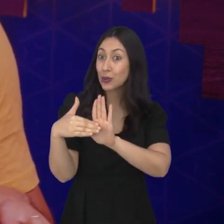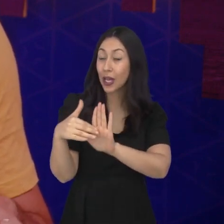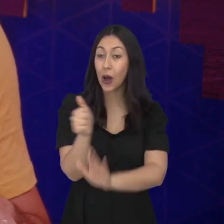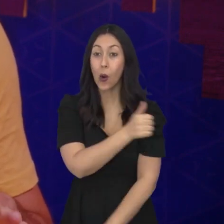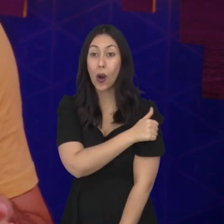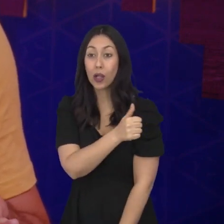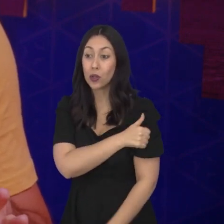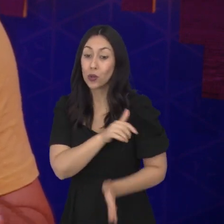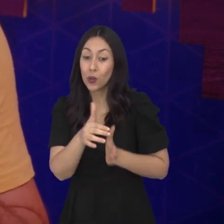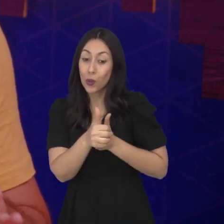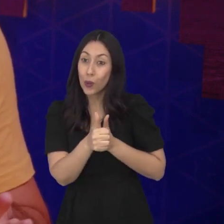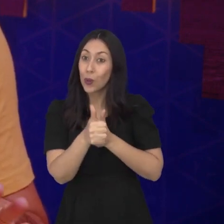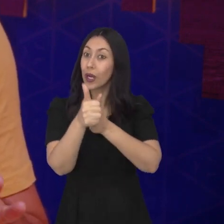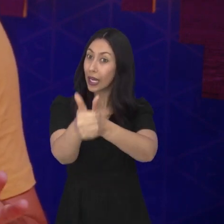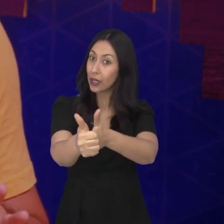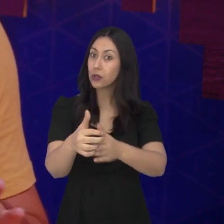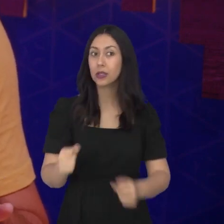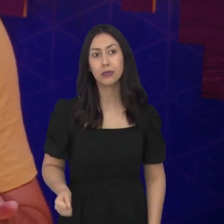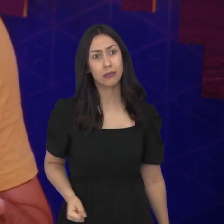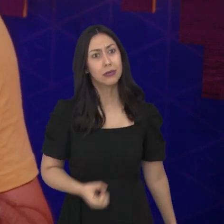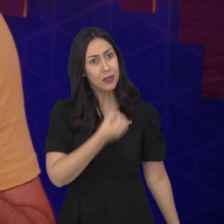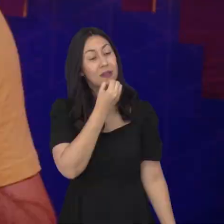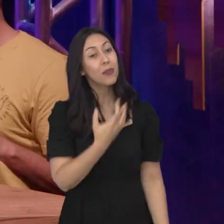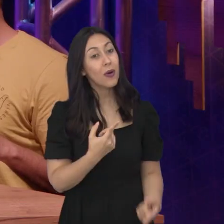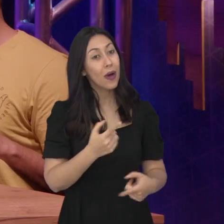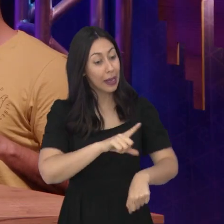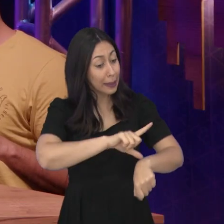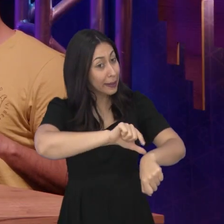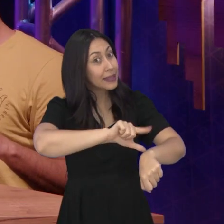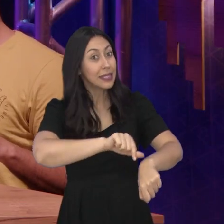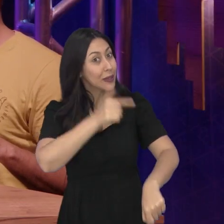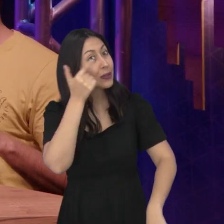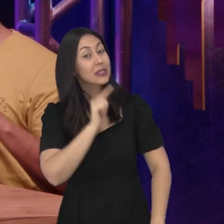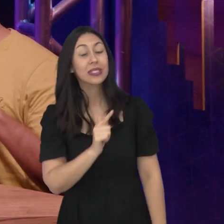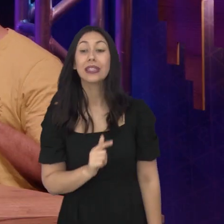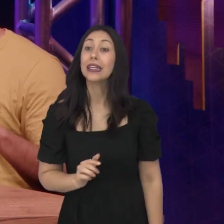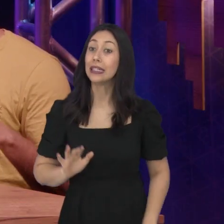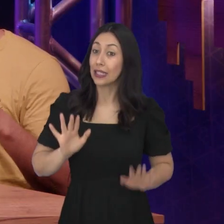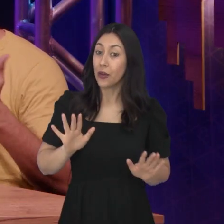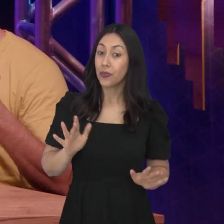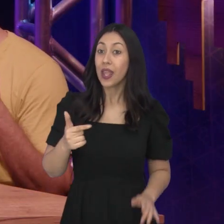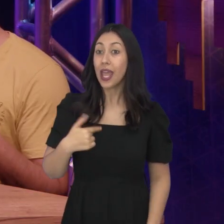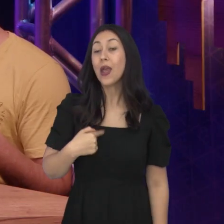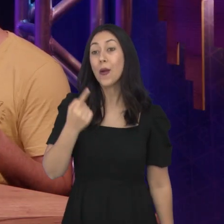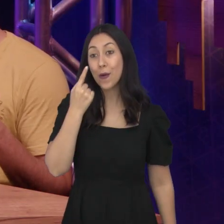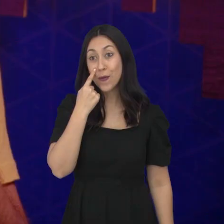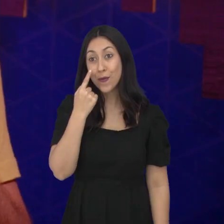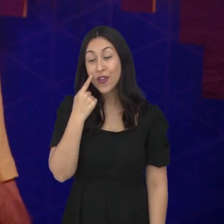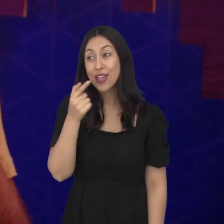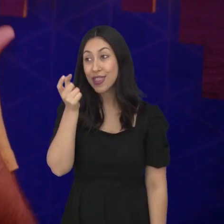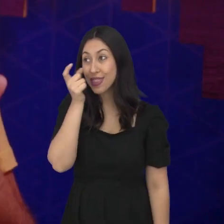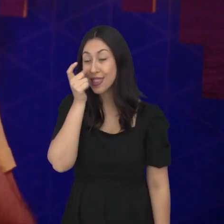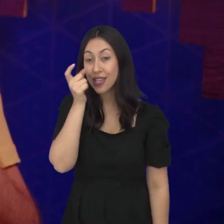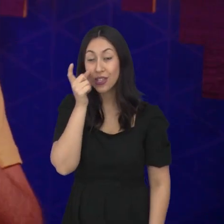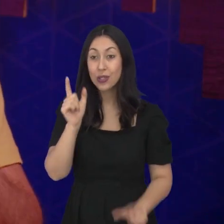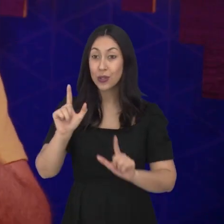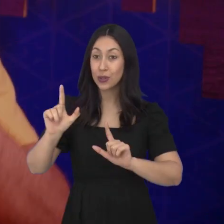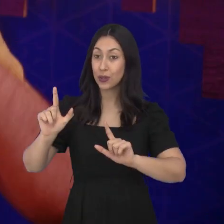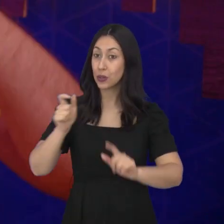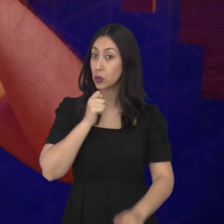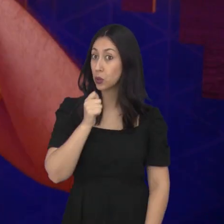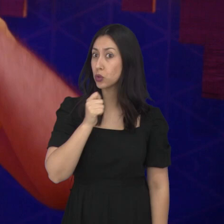fazer o vestibular. Ah, isso é bom para os atrasados, Não, pelo menos. é né? impressionante. E eu vi isso uma vez numa matéria